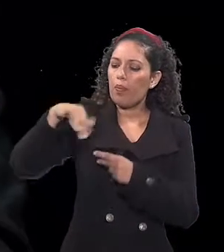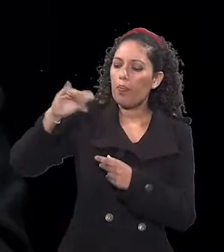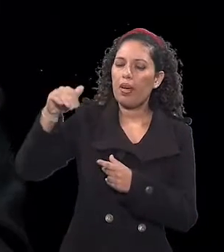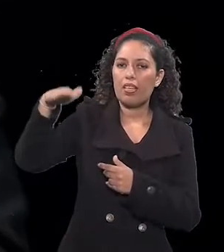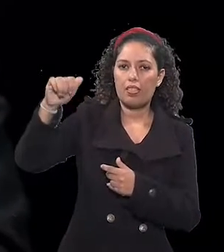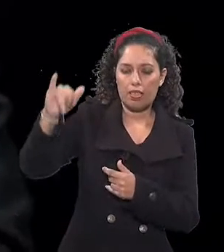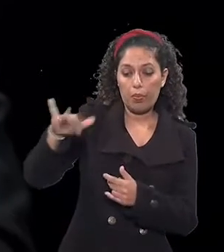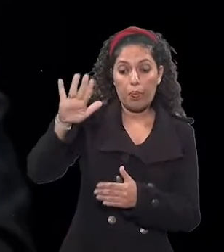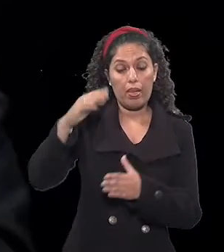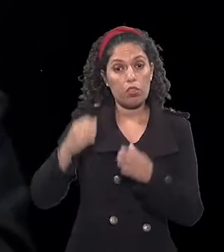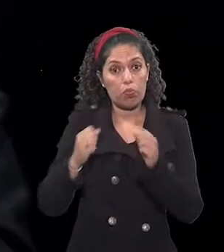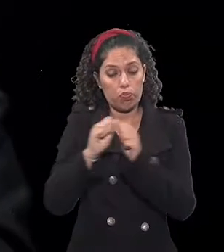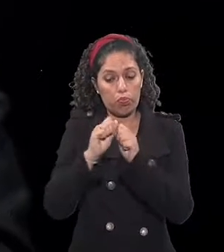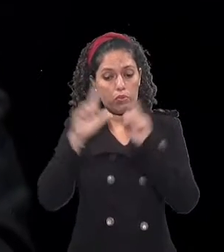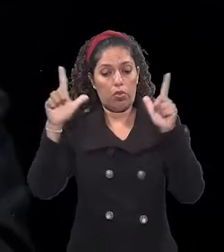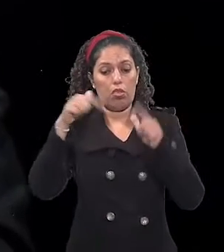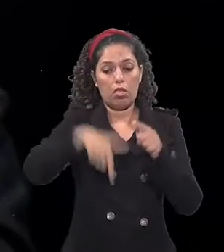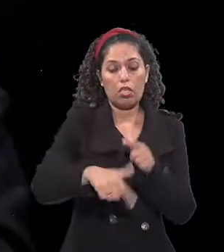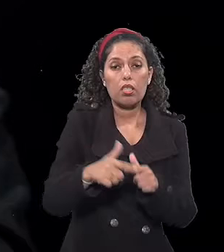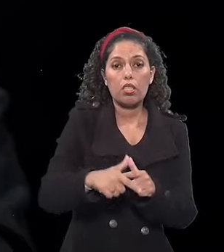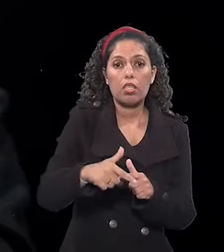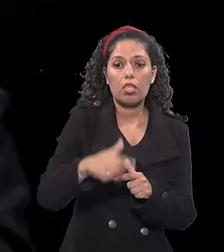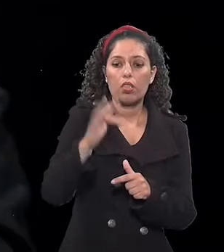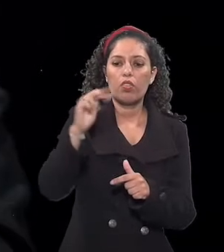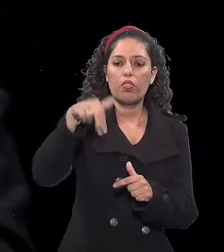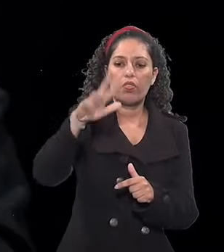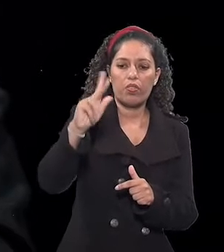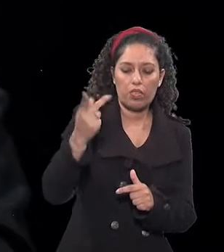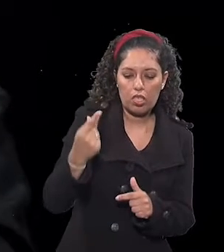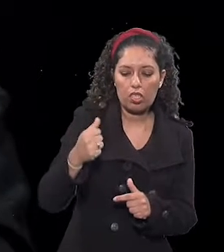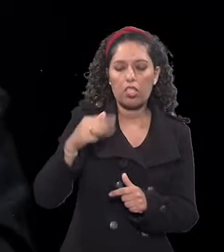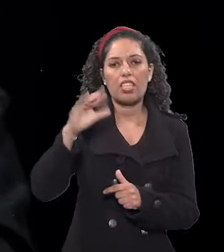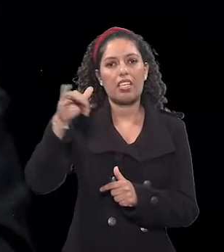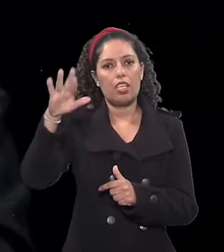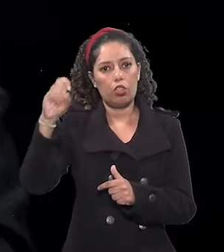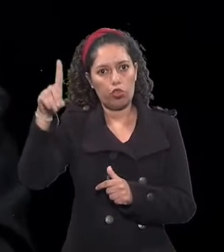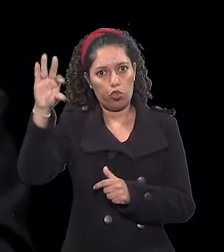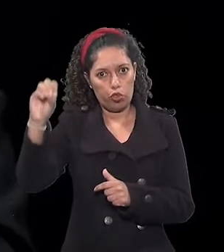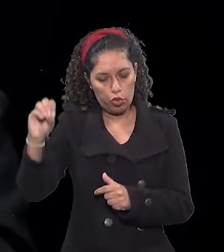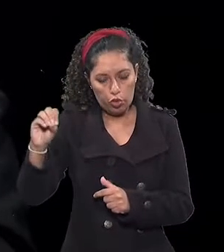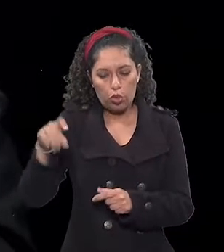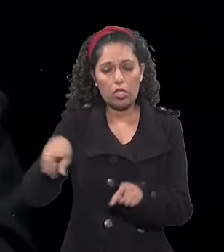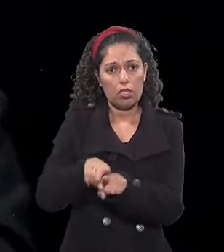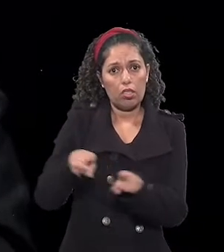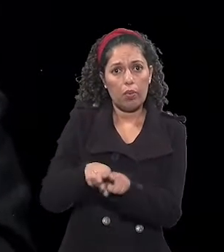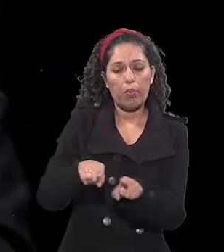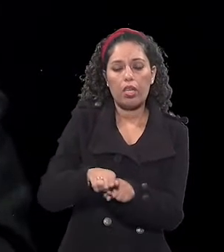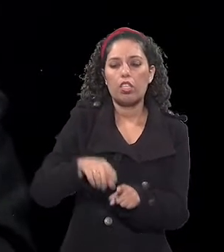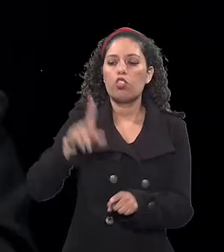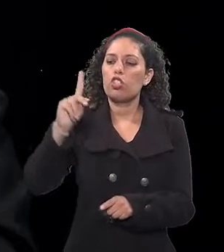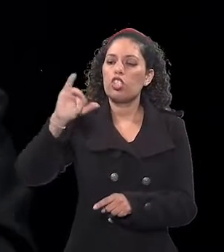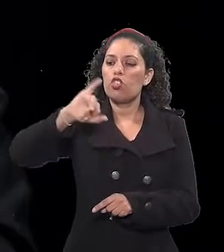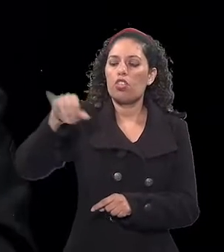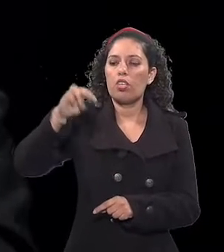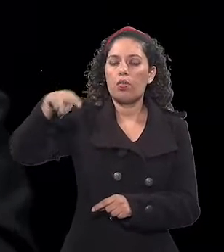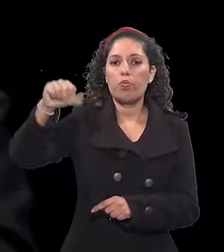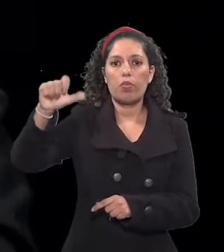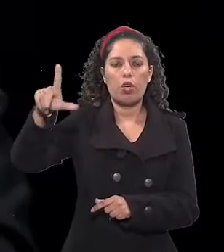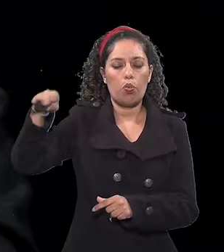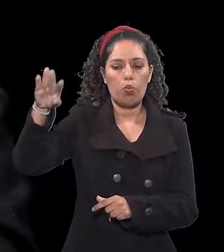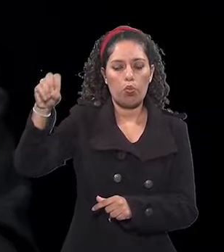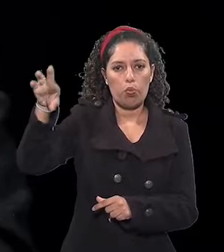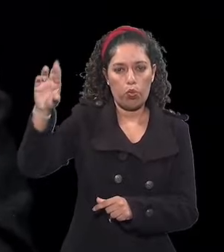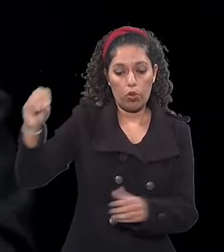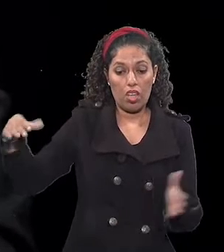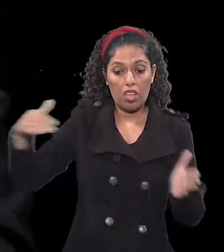Miami, mas ganhou destaque na década seguinte com o funk melody de Claudinho Buchecha e o batidão do DJ Malboro. De lá para